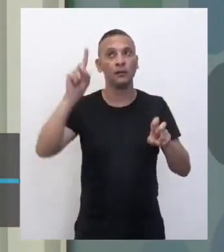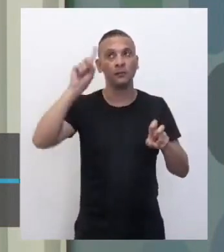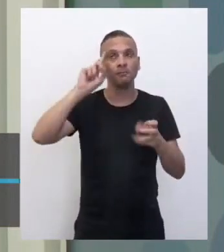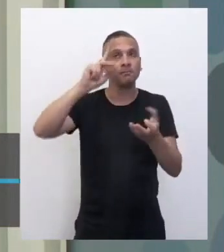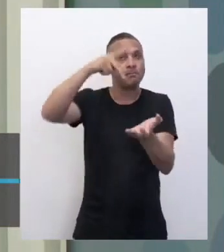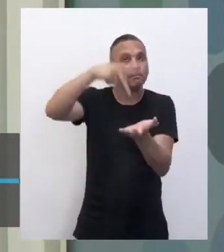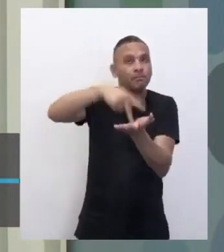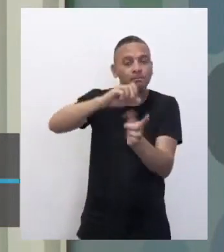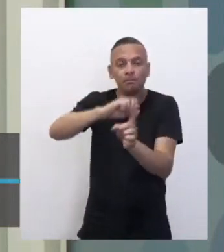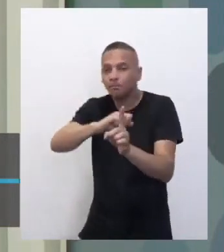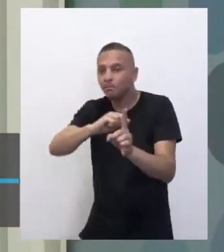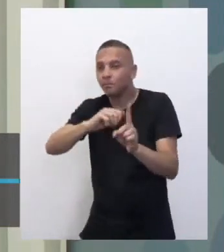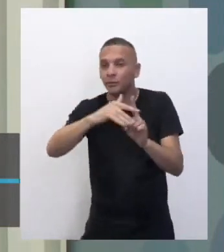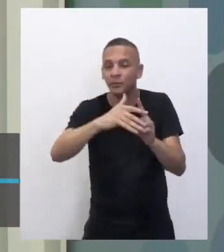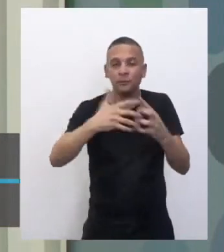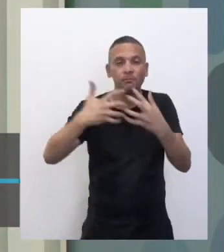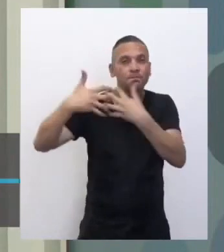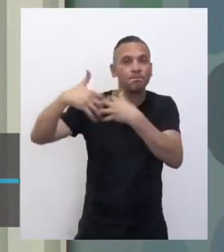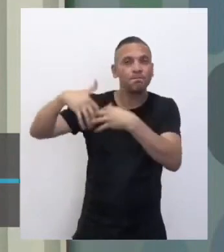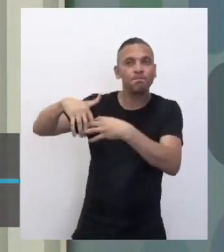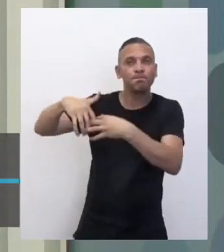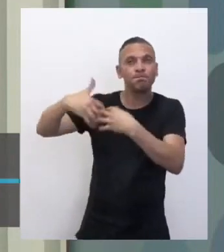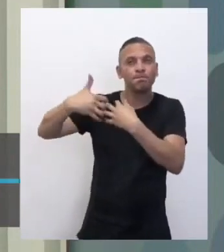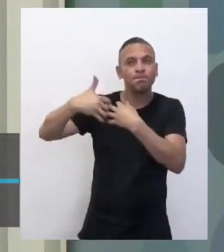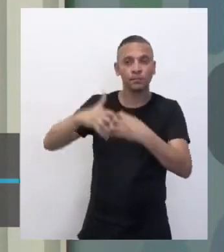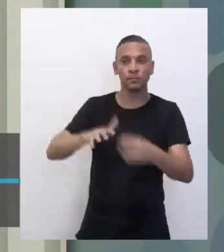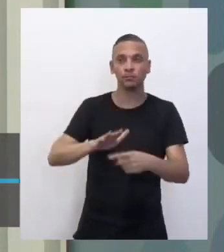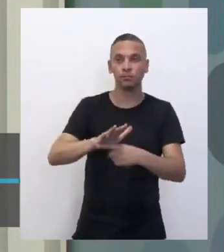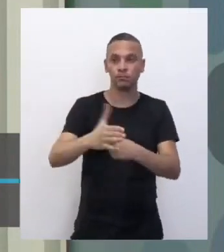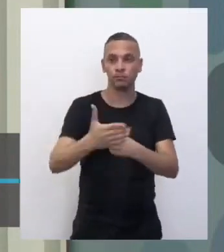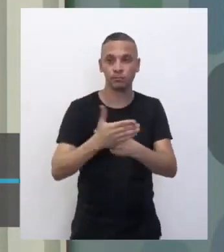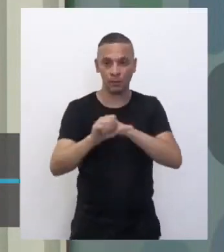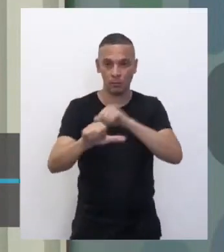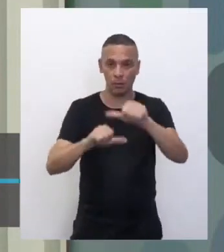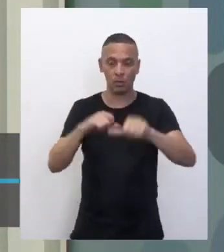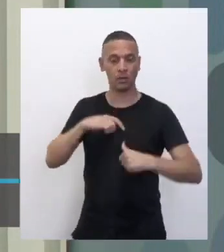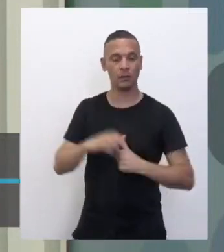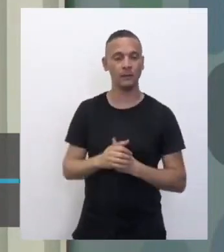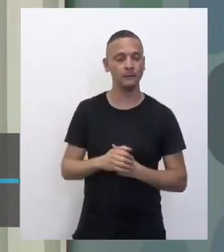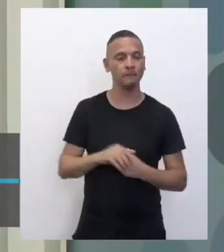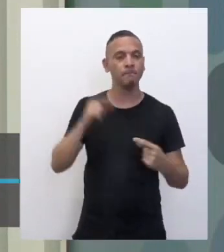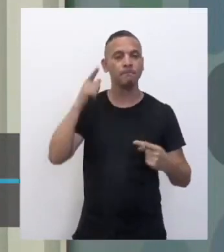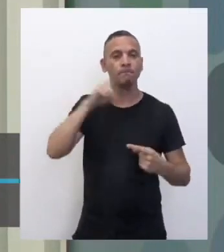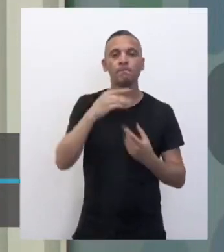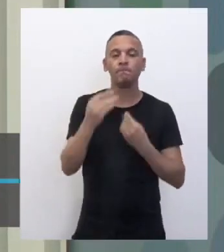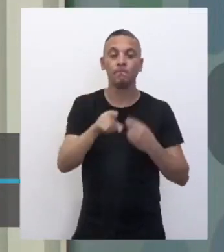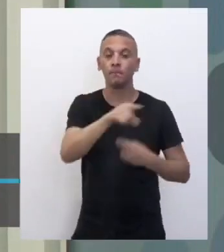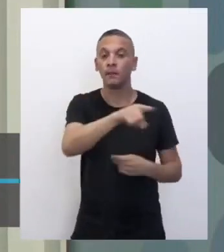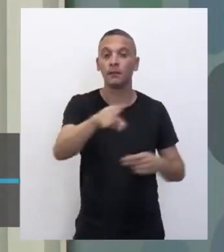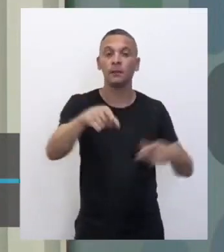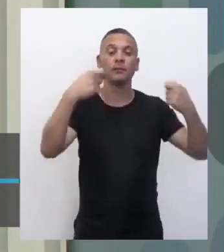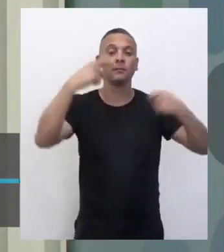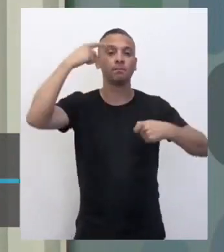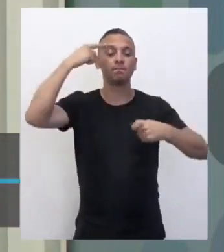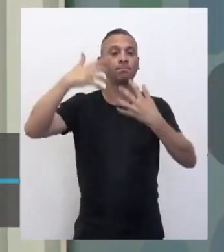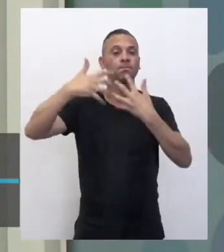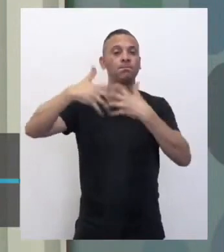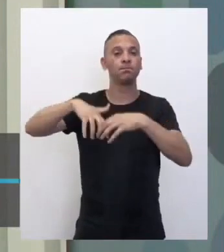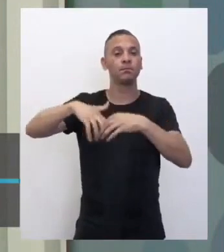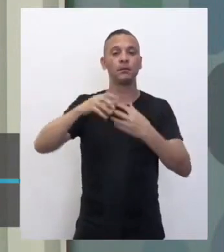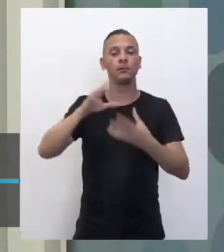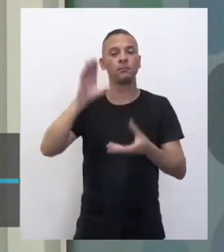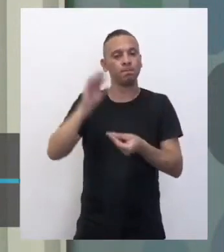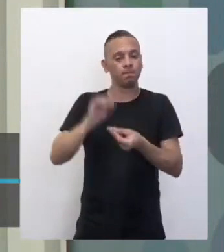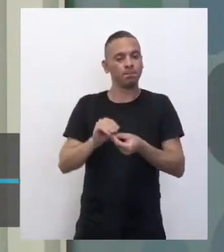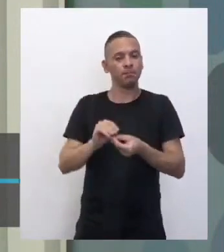realidade social e planejar ações de intervenção solidária. Para que a gente atinja esse objetivo, é importante a gente pensar de uma maneira bem rápida